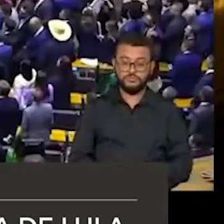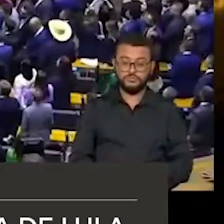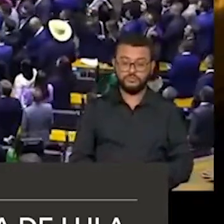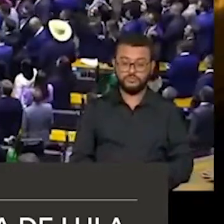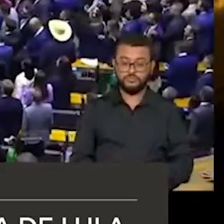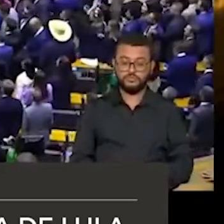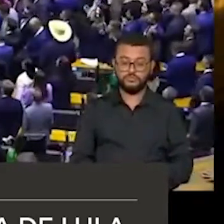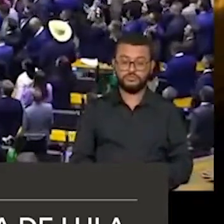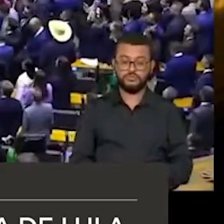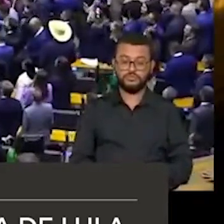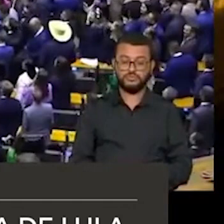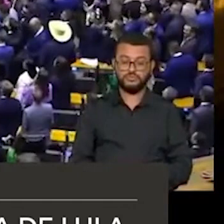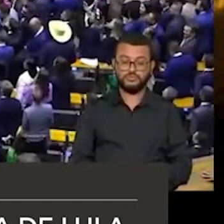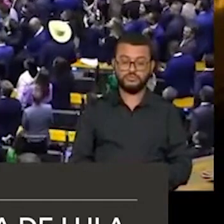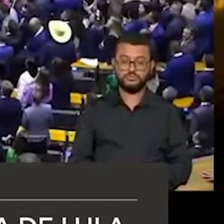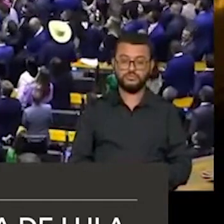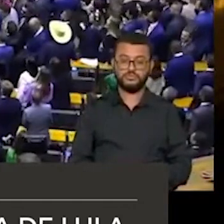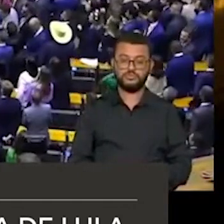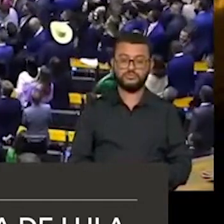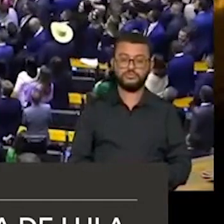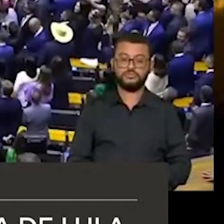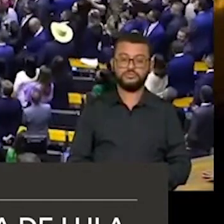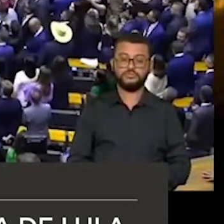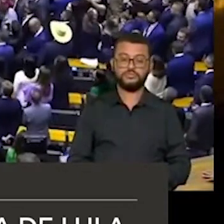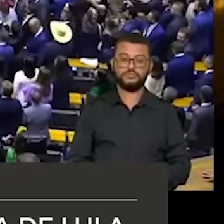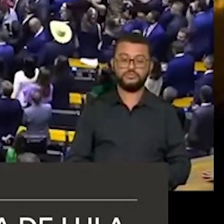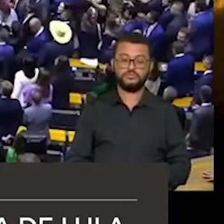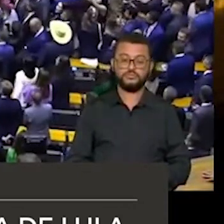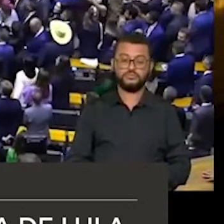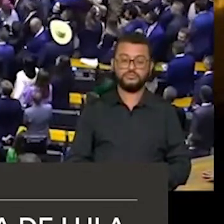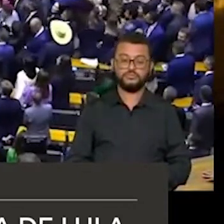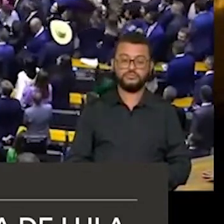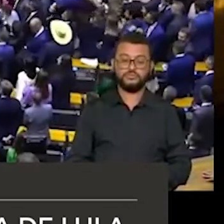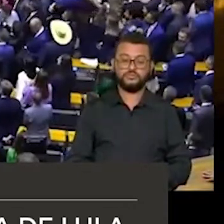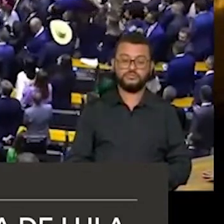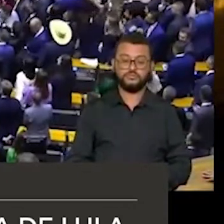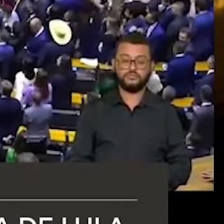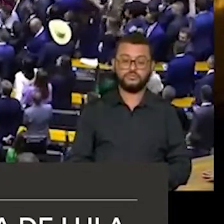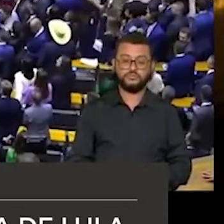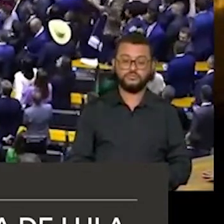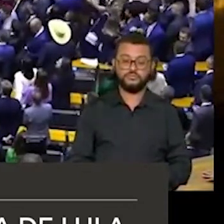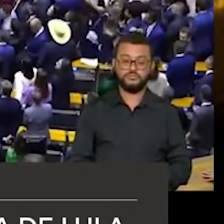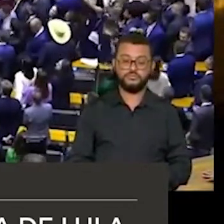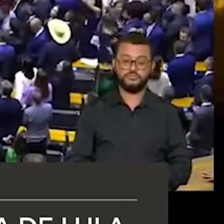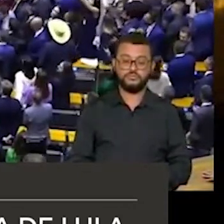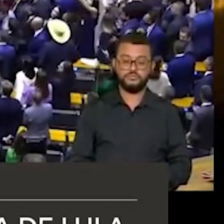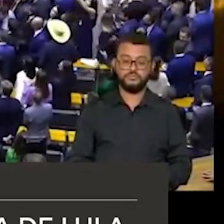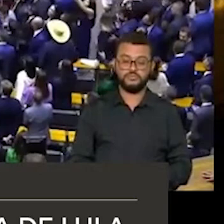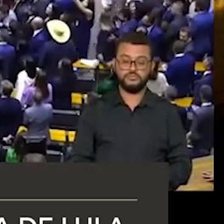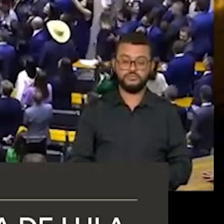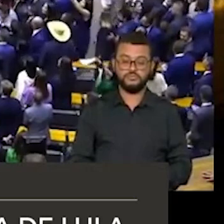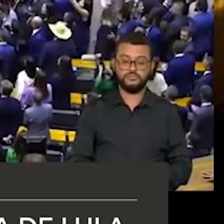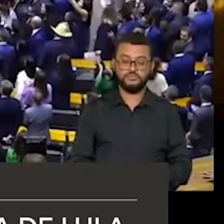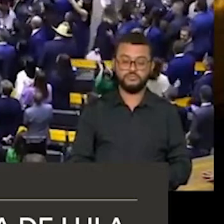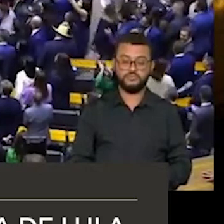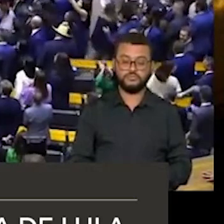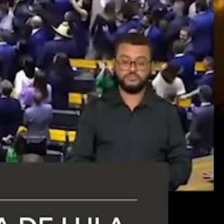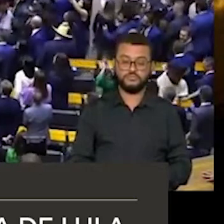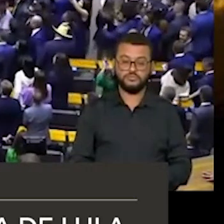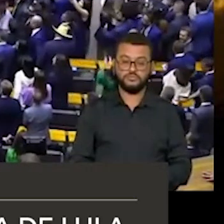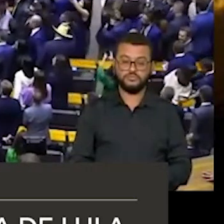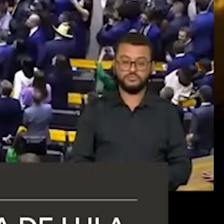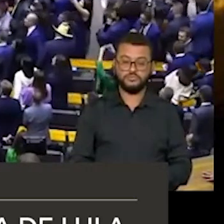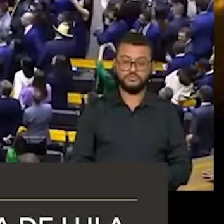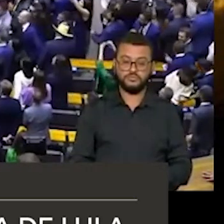do país isso tudo primeiramente não faz sentido estar no texto constitucional até porque qualquer